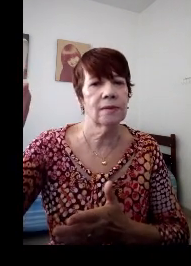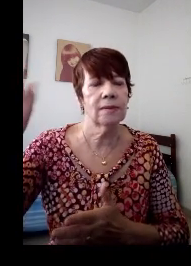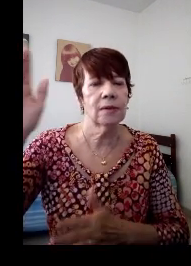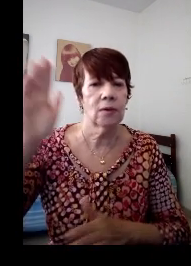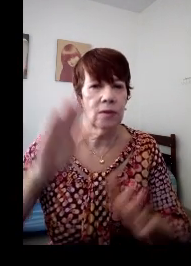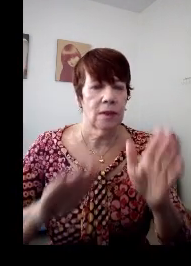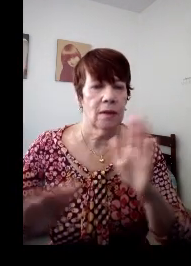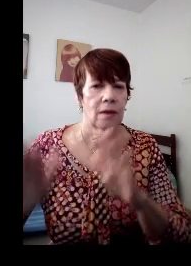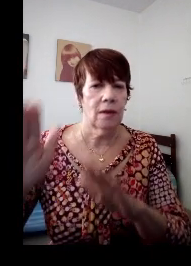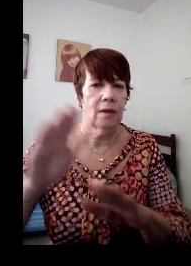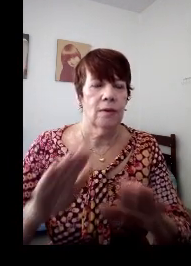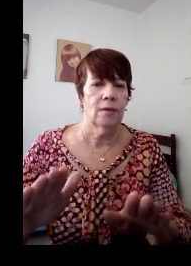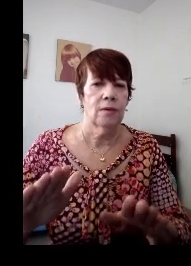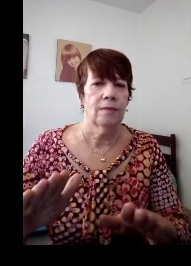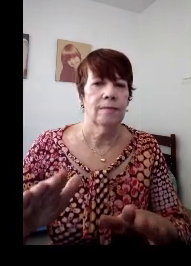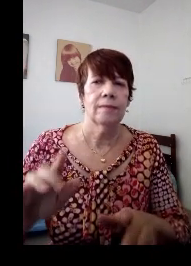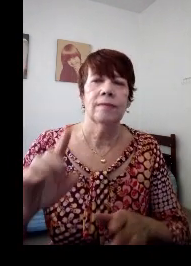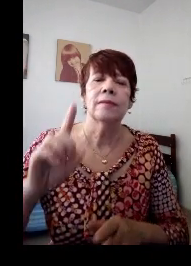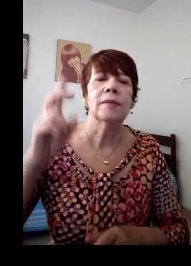espaço